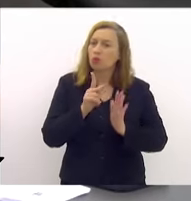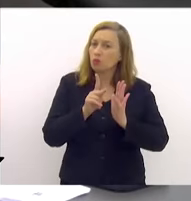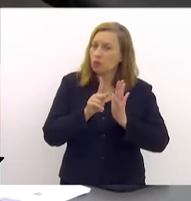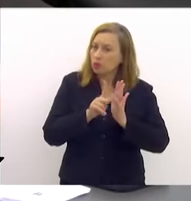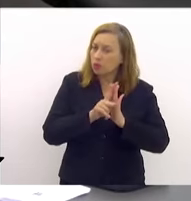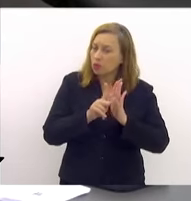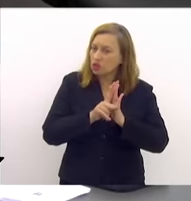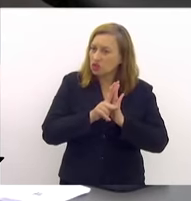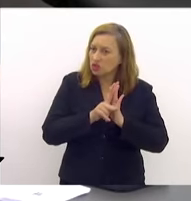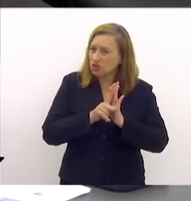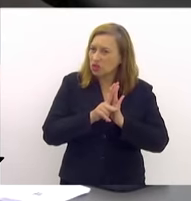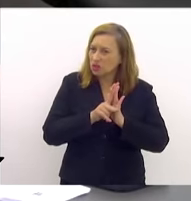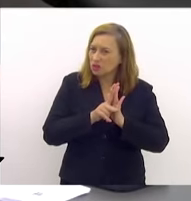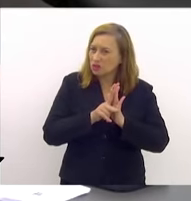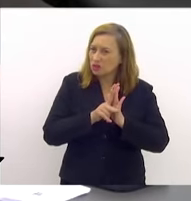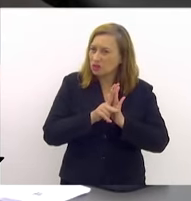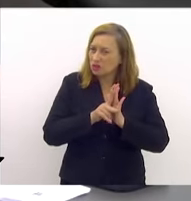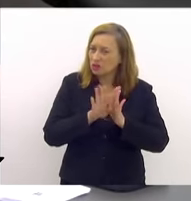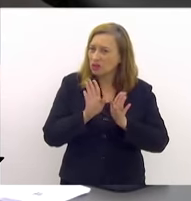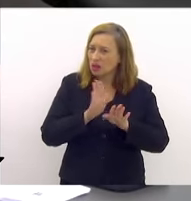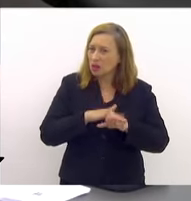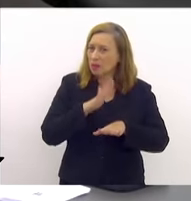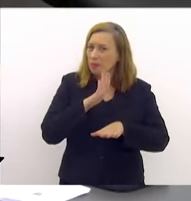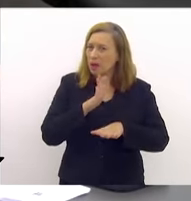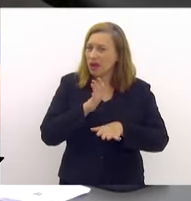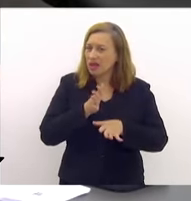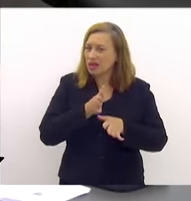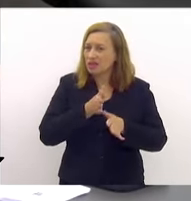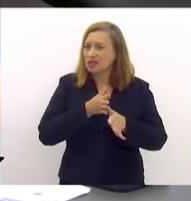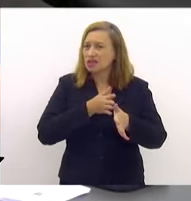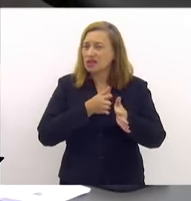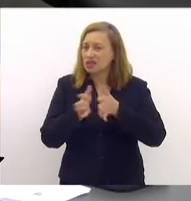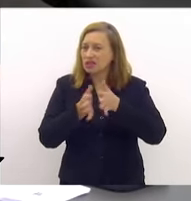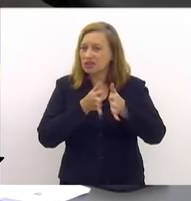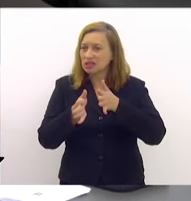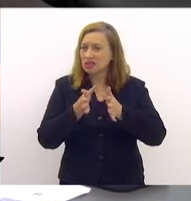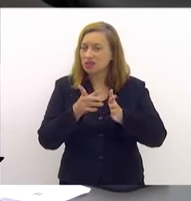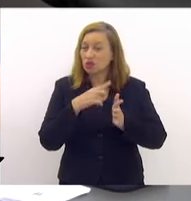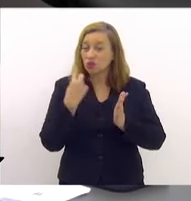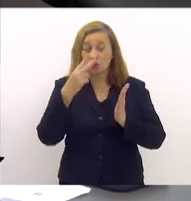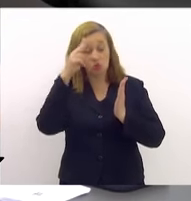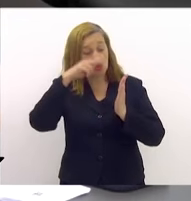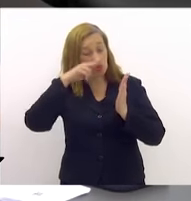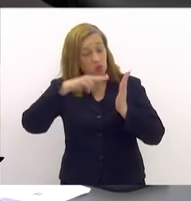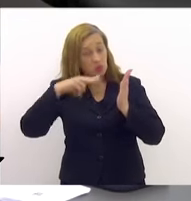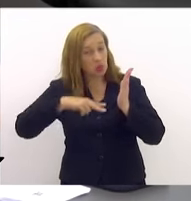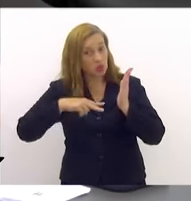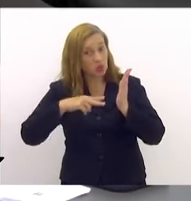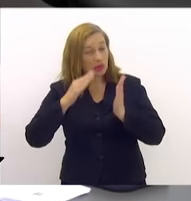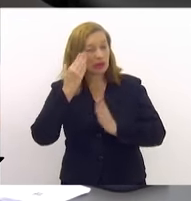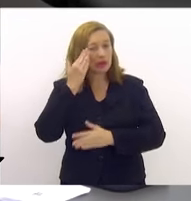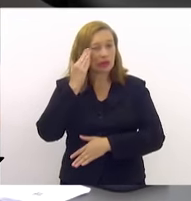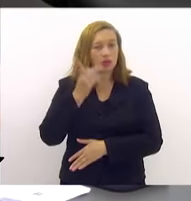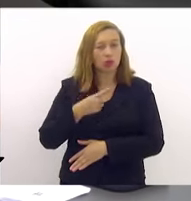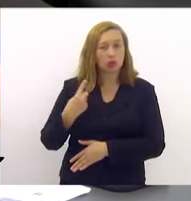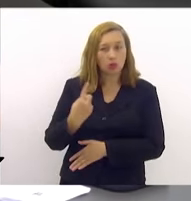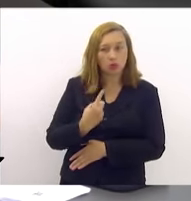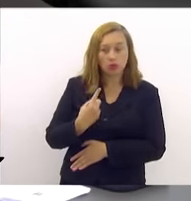fica bastante mais acessível à nossa leitura e o nosso